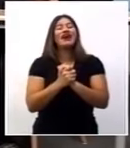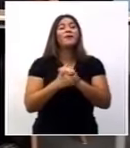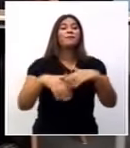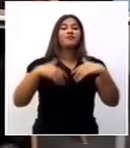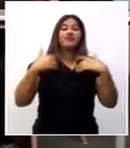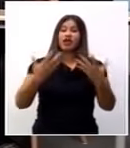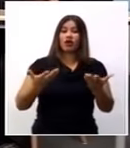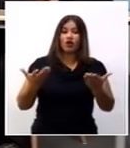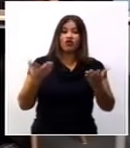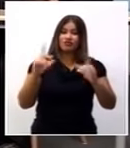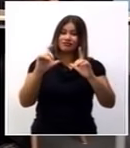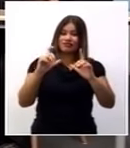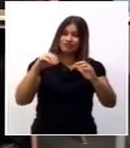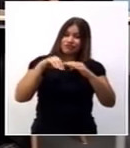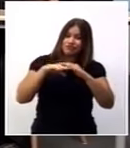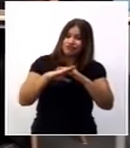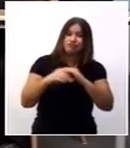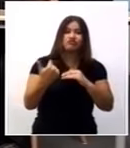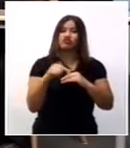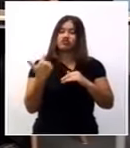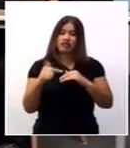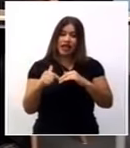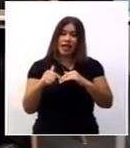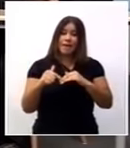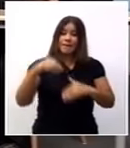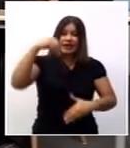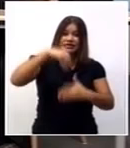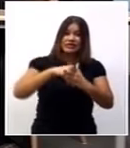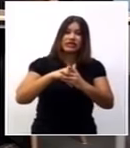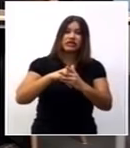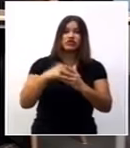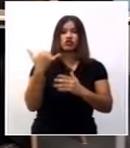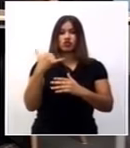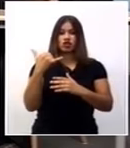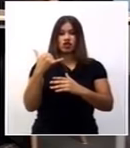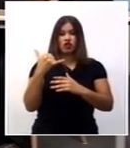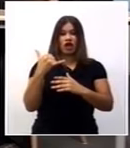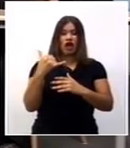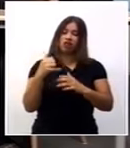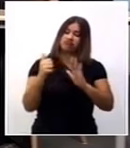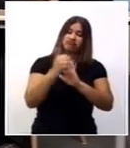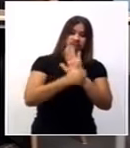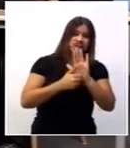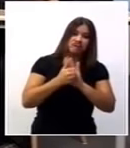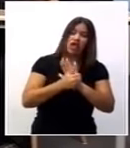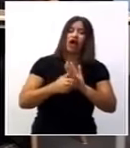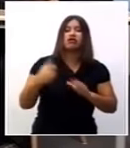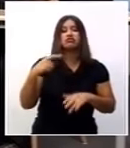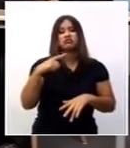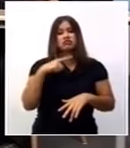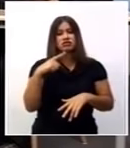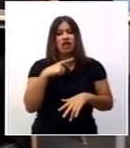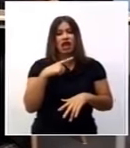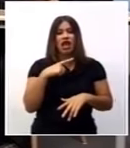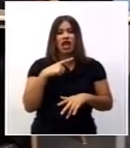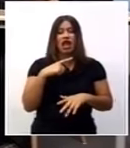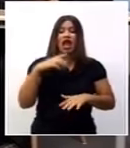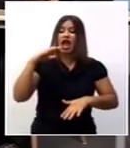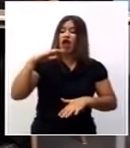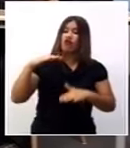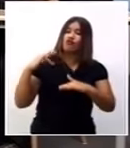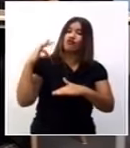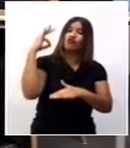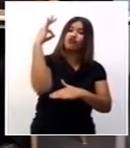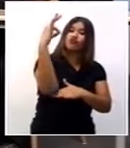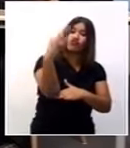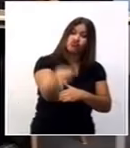A gente não imprima mais, vocês não imprimem mais as fotos, mas elas estão lá, elas são uma foto digital. É uma foto digital. Daqui a um tempo, digitalmente,